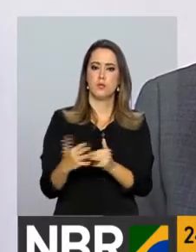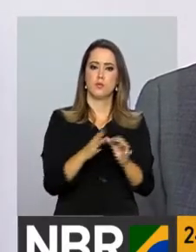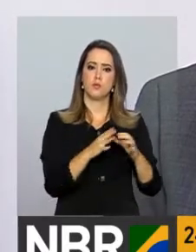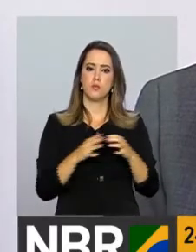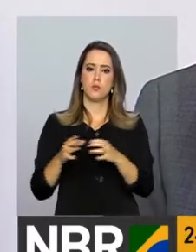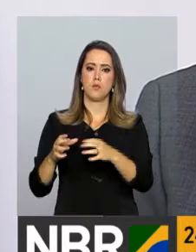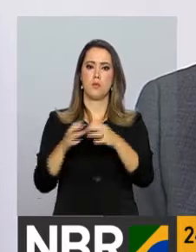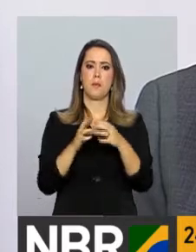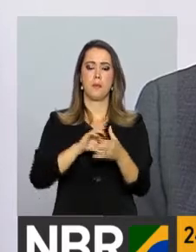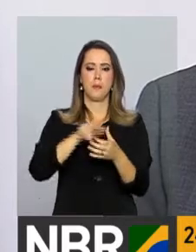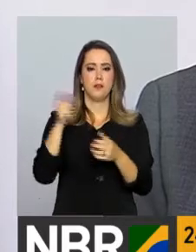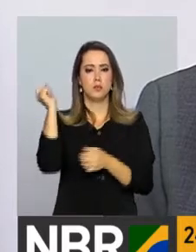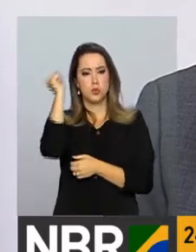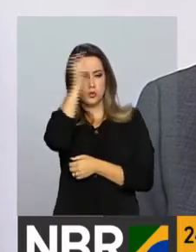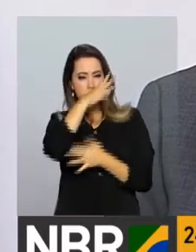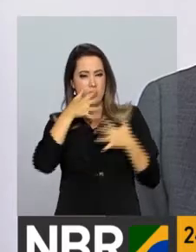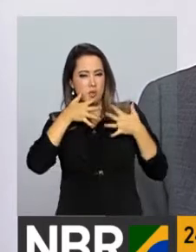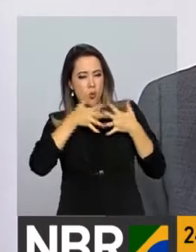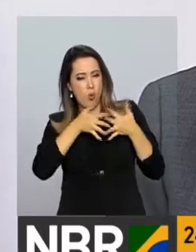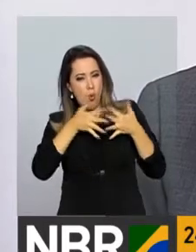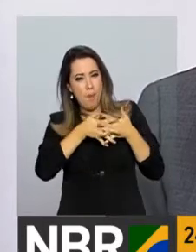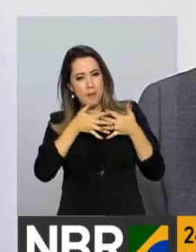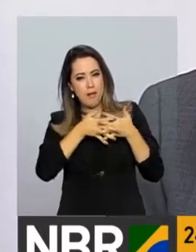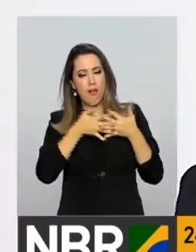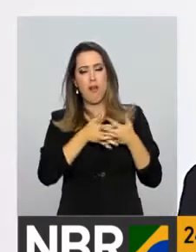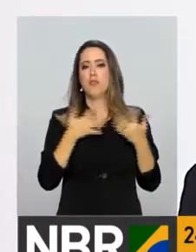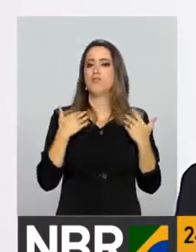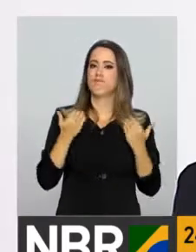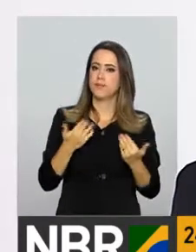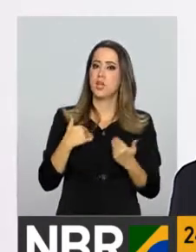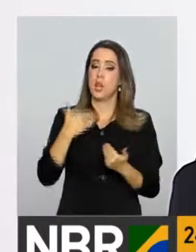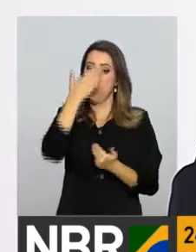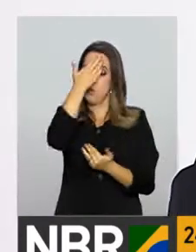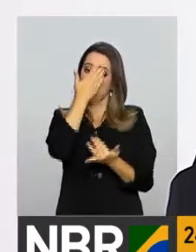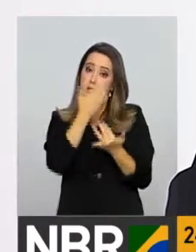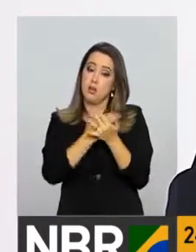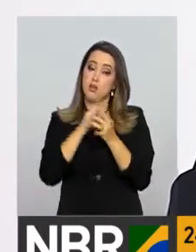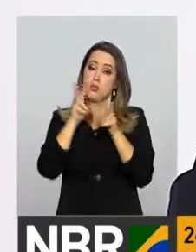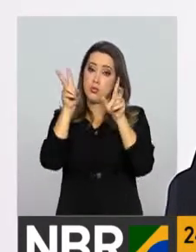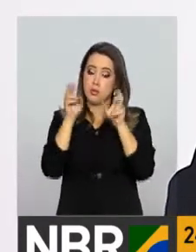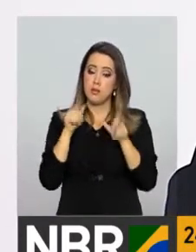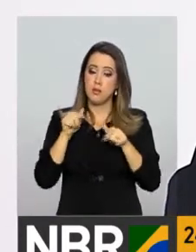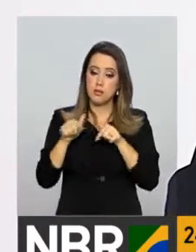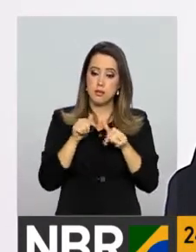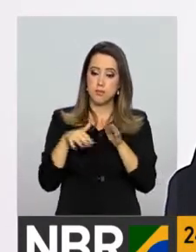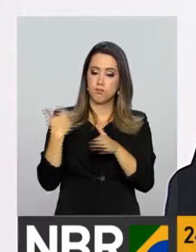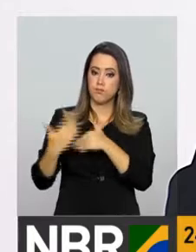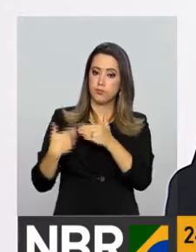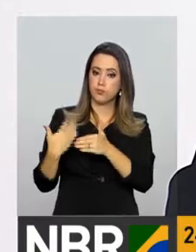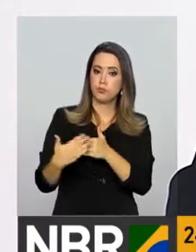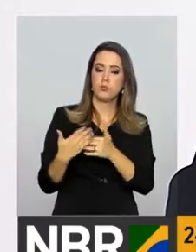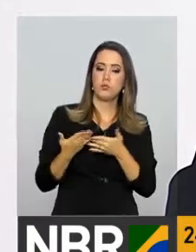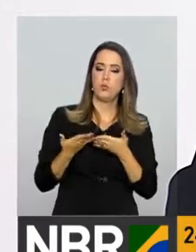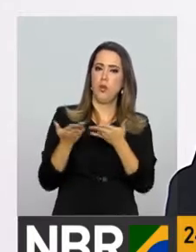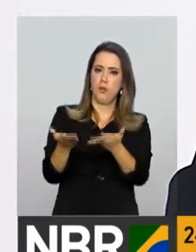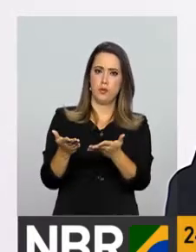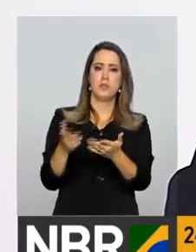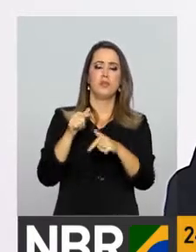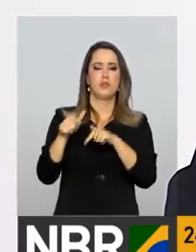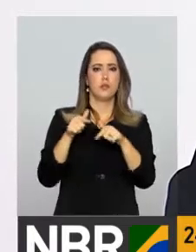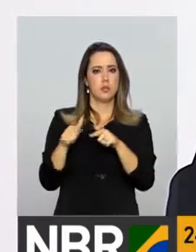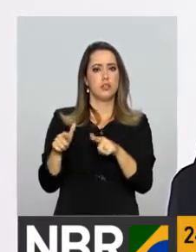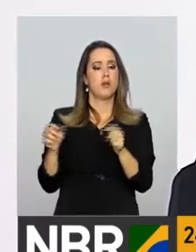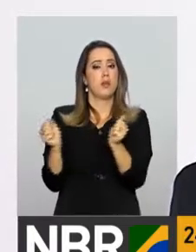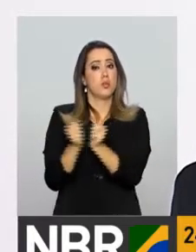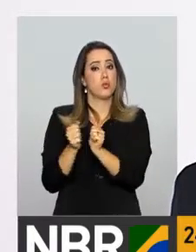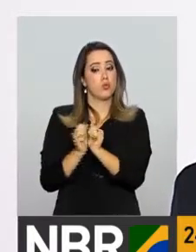muito difíceis e fundamentais e tenho certeza que esse trabalho que vocês vêm realizando você